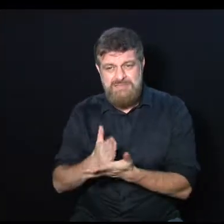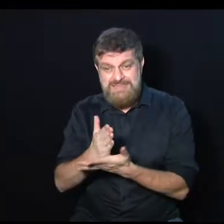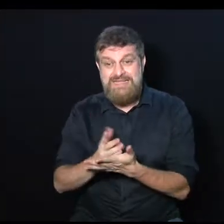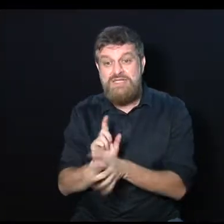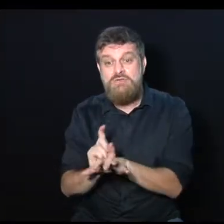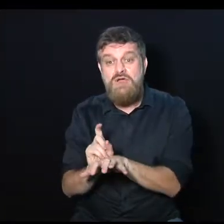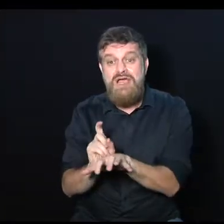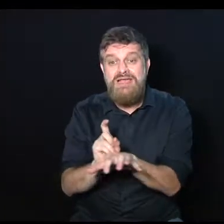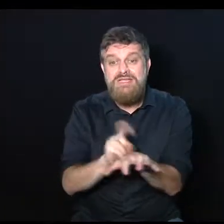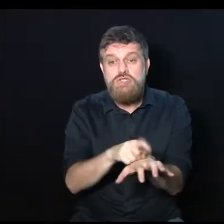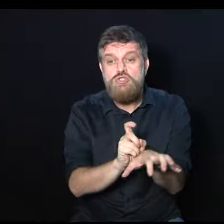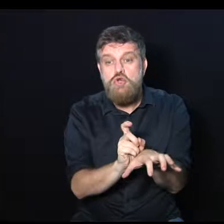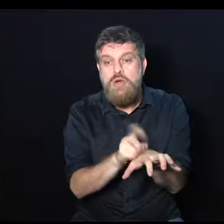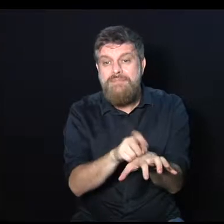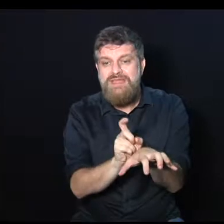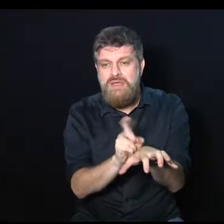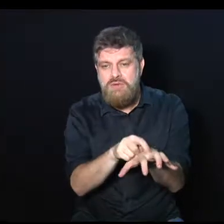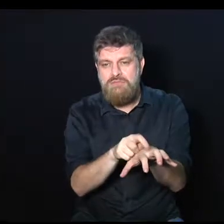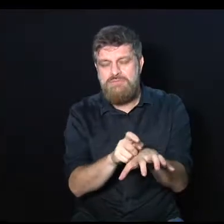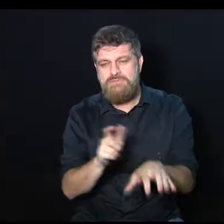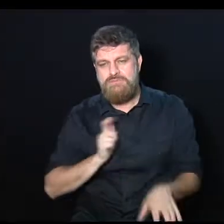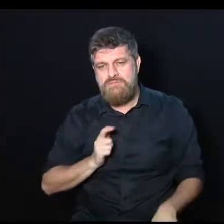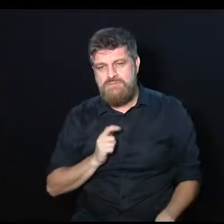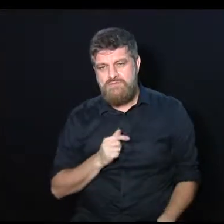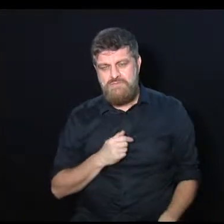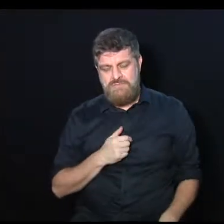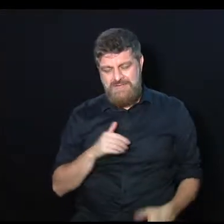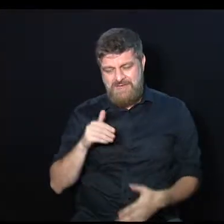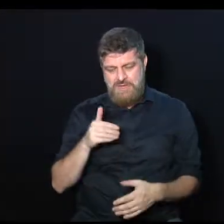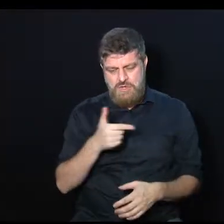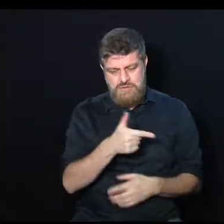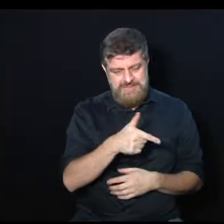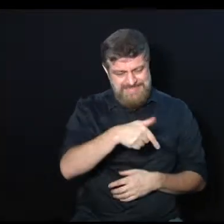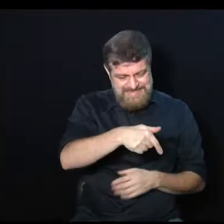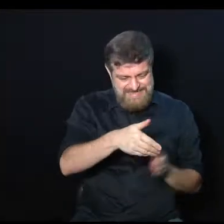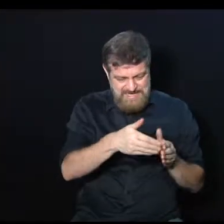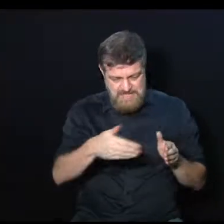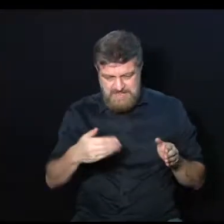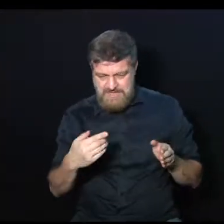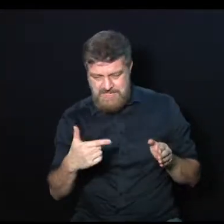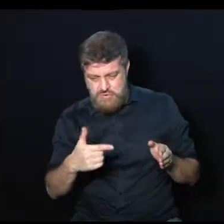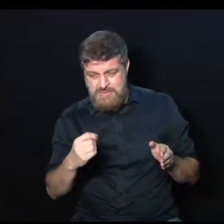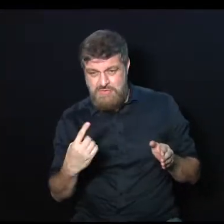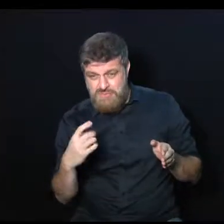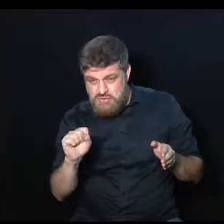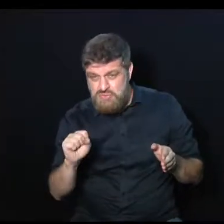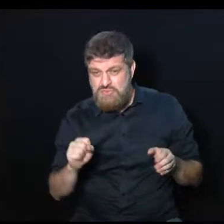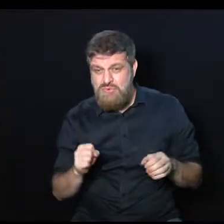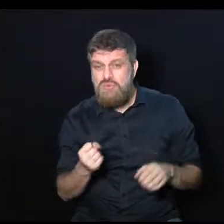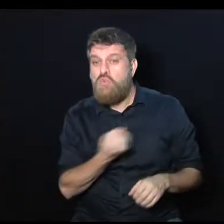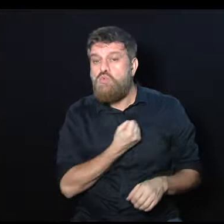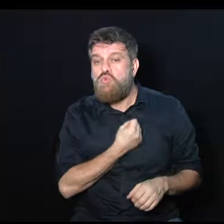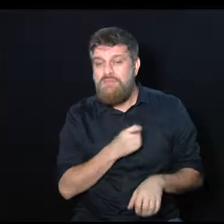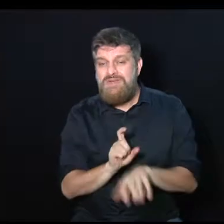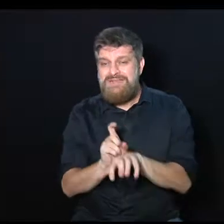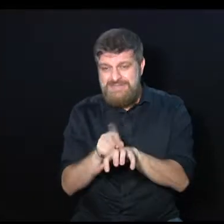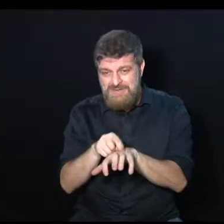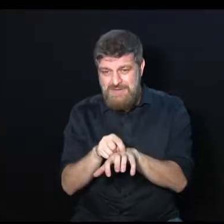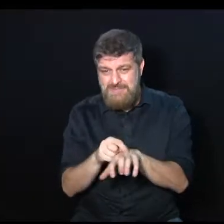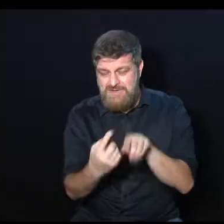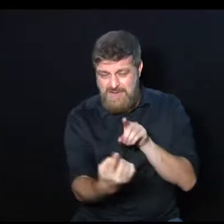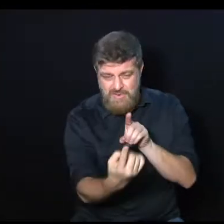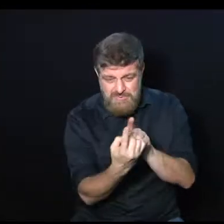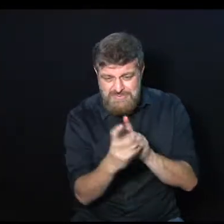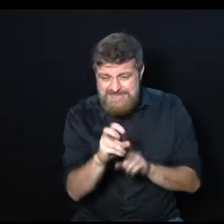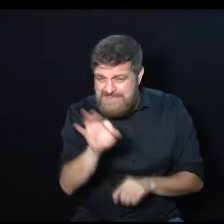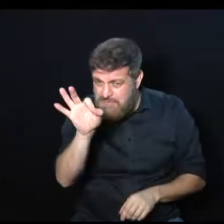escorpiões. De 2017 para 2018, o número de casos de escorpiões de consultas ao centro aumentou